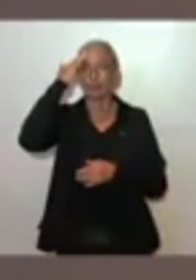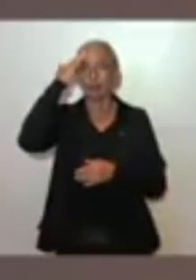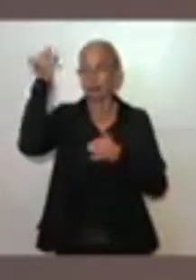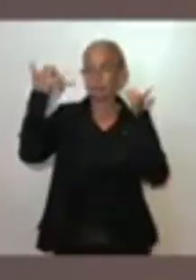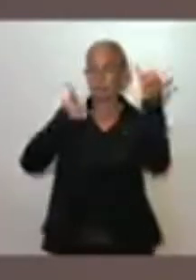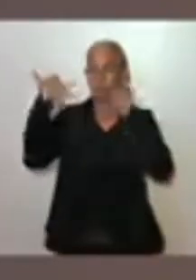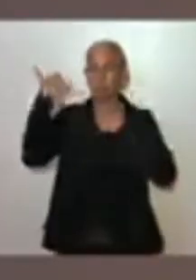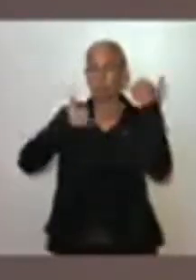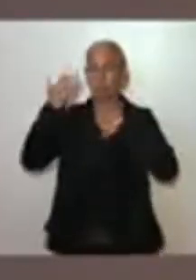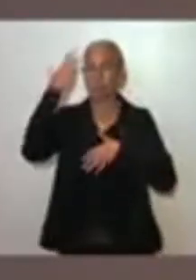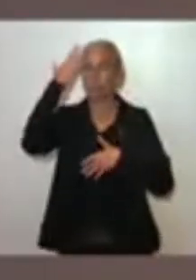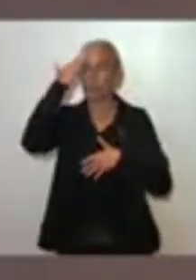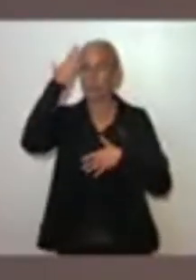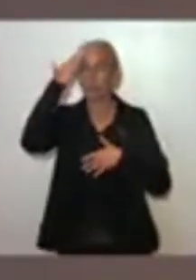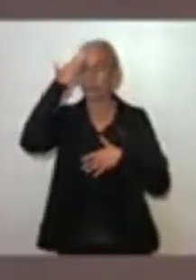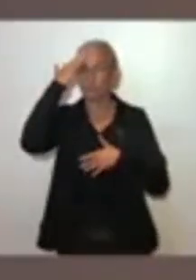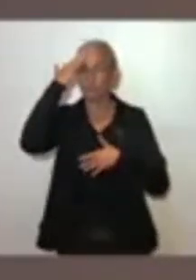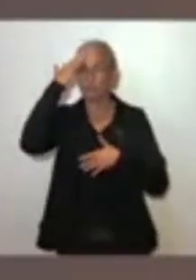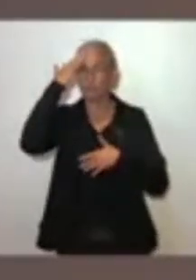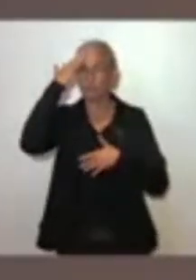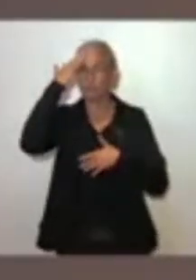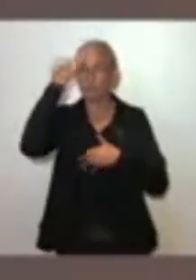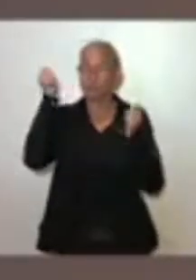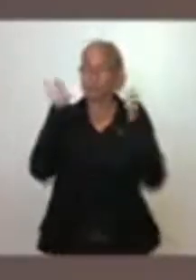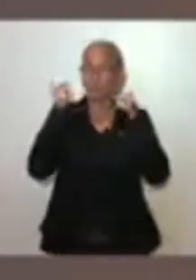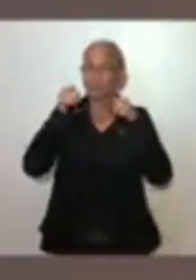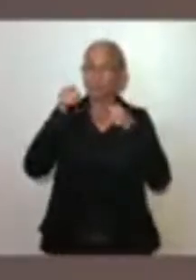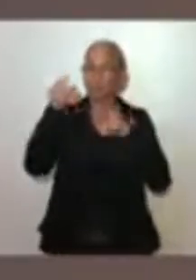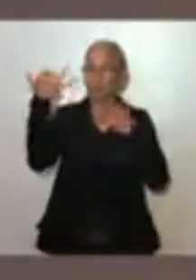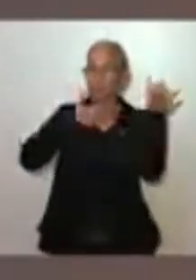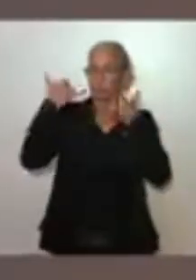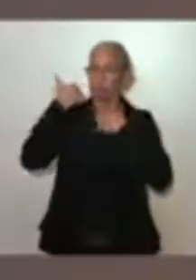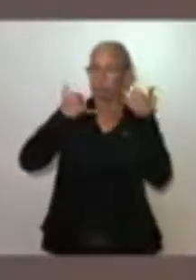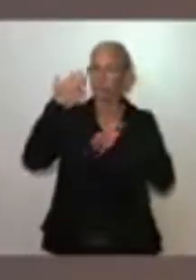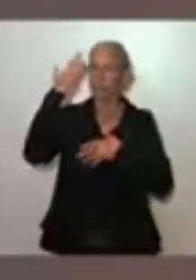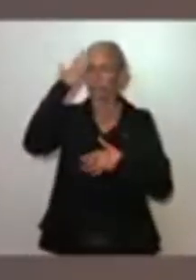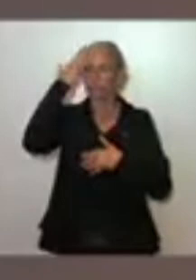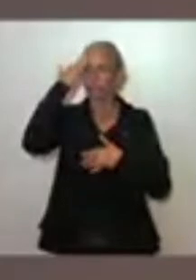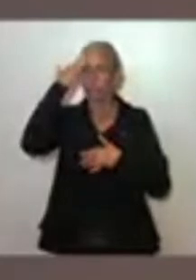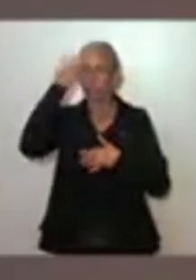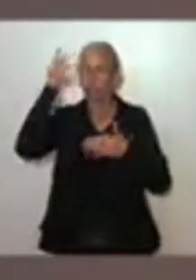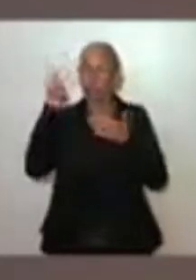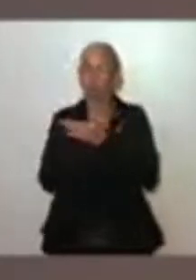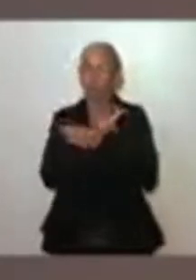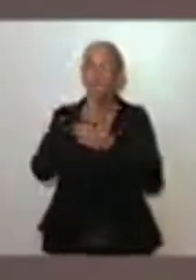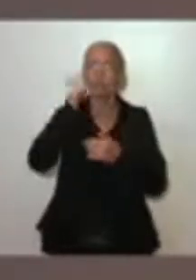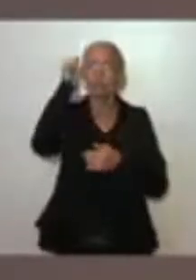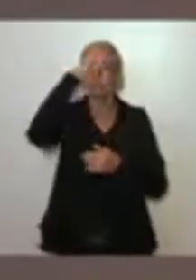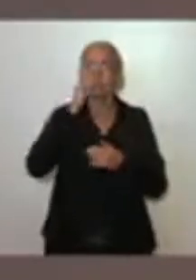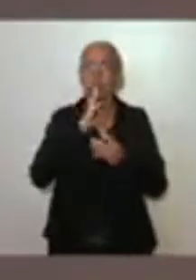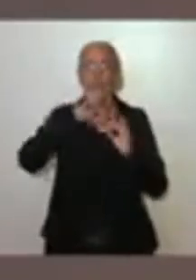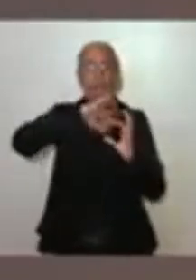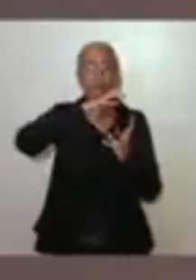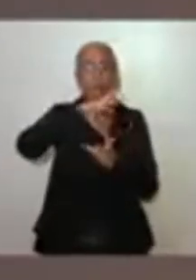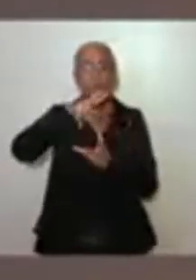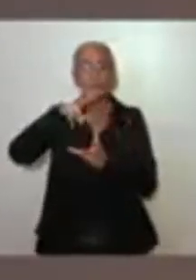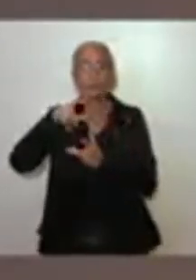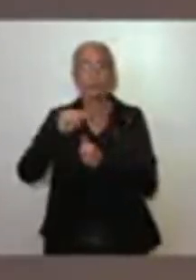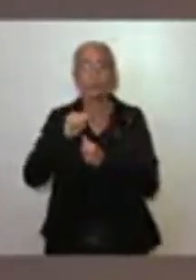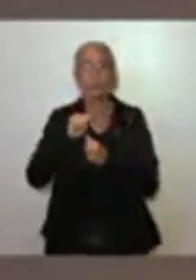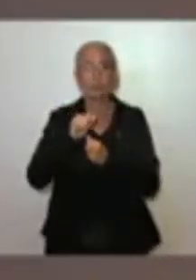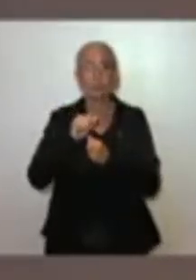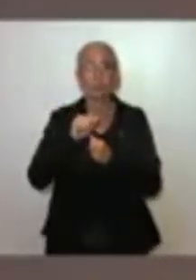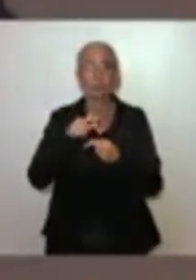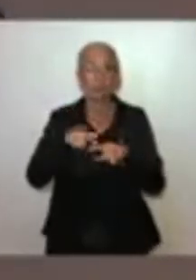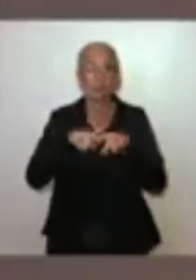informado exercício da Cidadania plena estar bem informado sobre o que acontece no Brasil e no mundo para